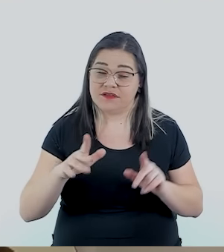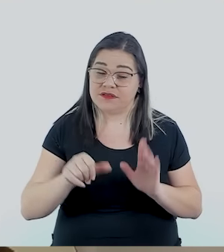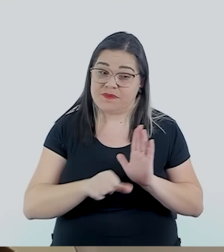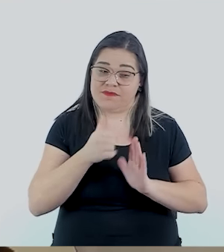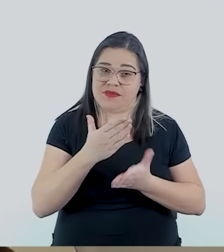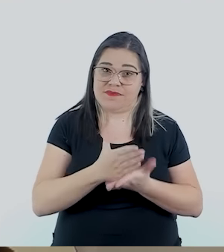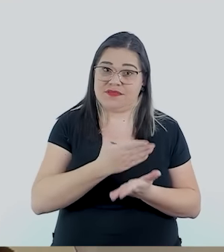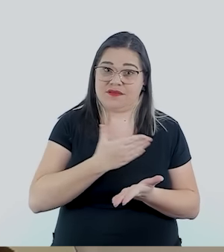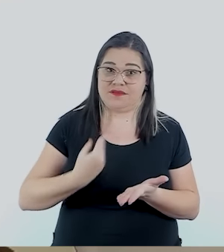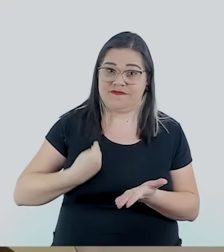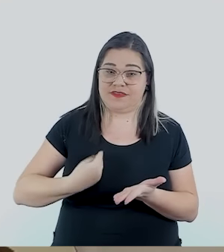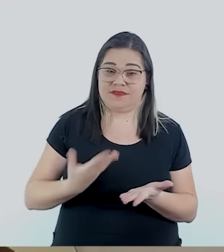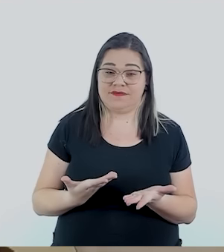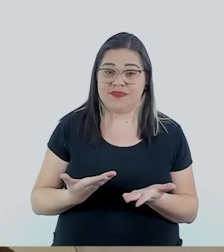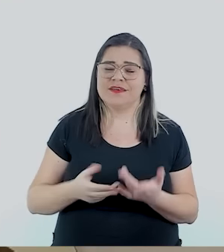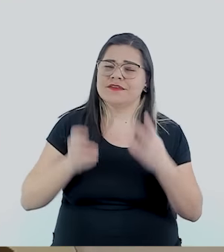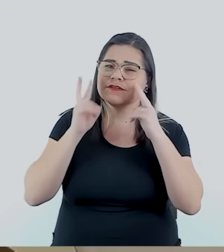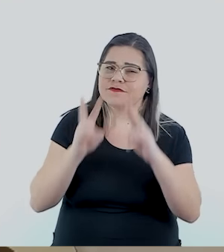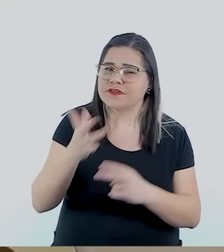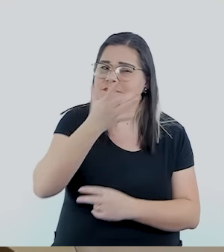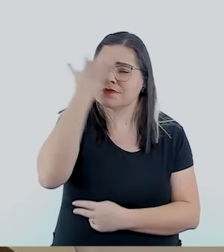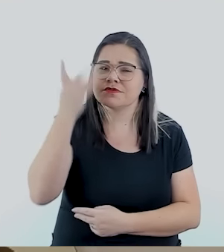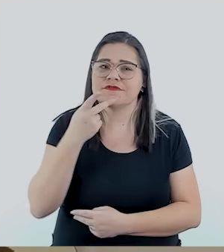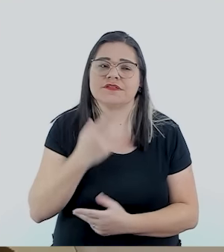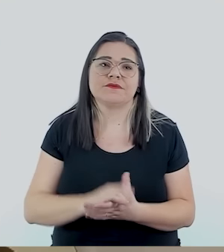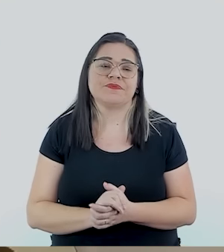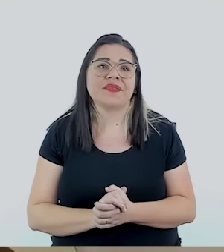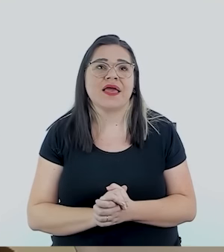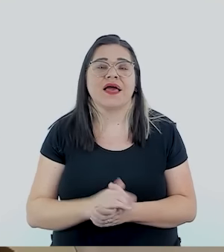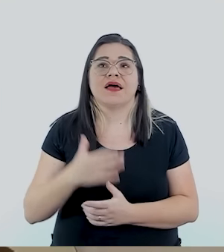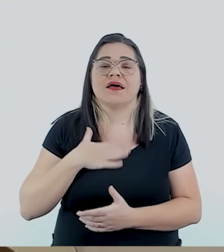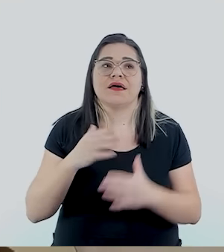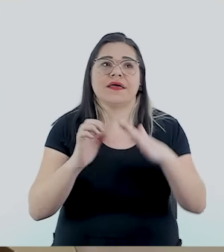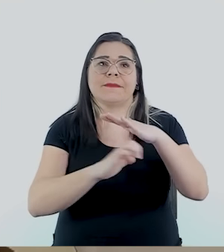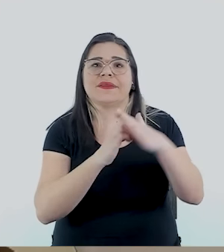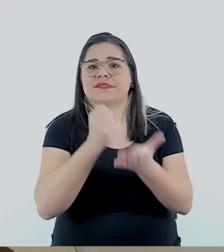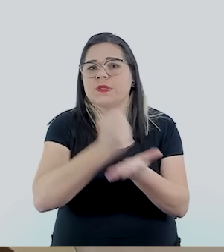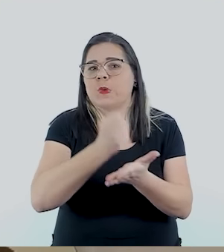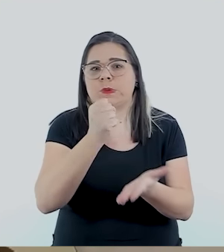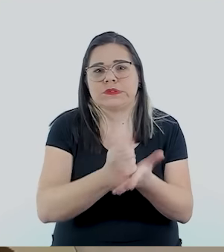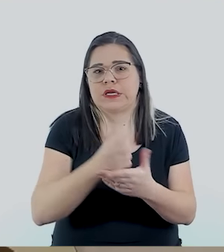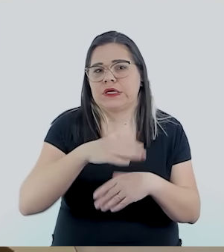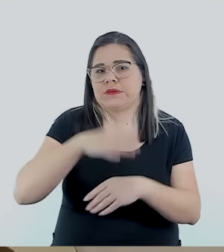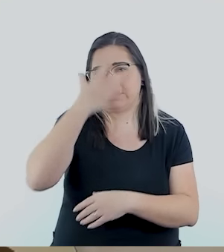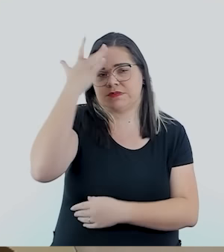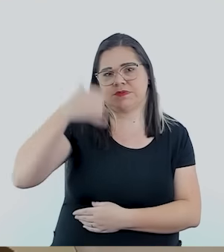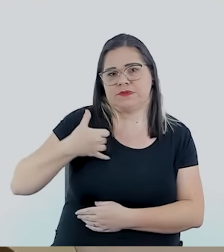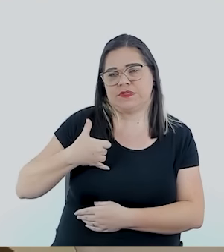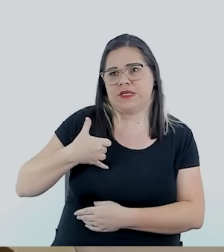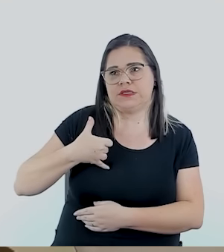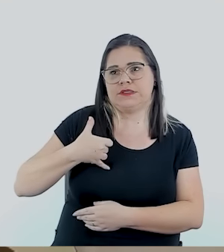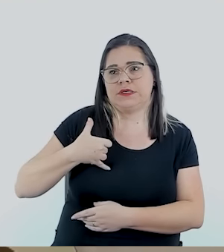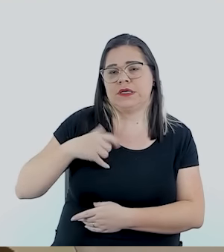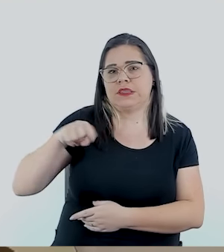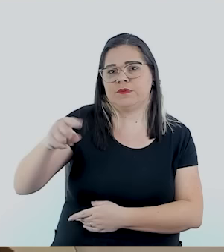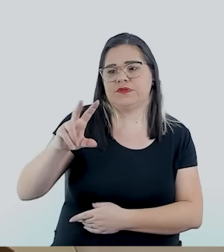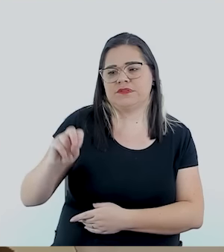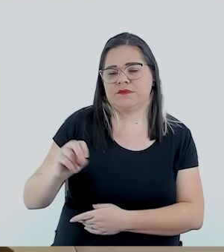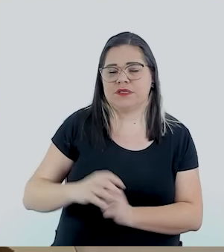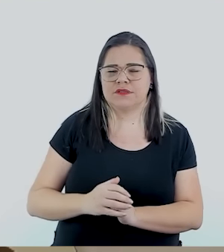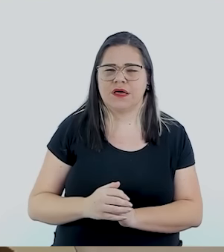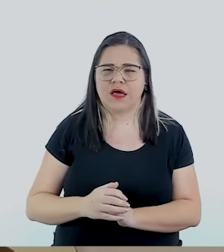gente em vários eventos a gente vê as pessoas assim eh falando Ah as empresas não contratam mais porque a gente fez 50 e